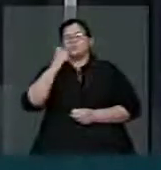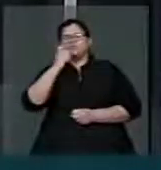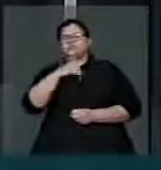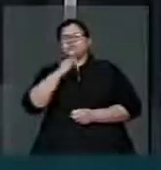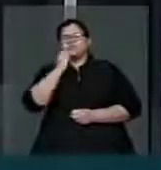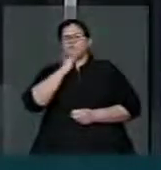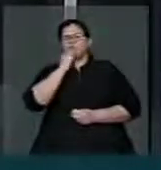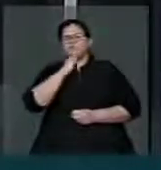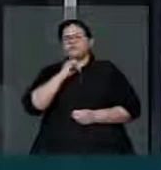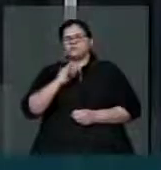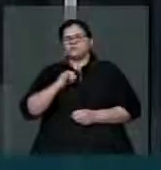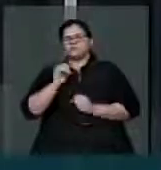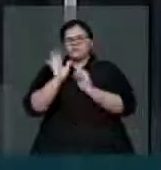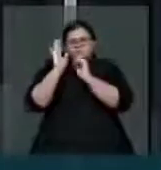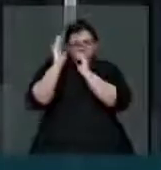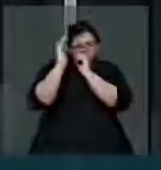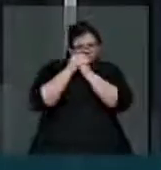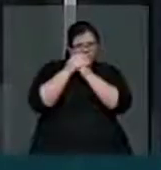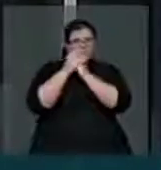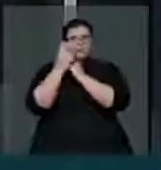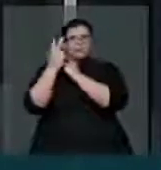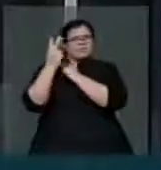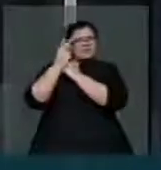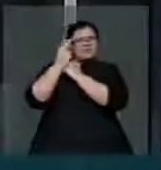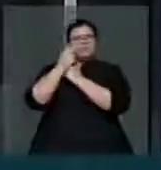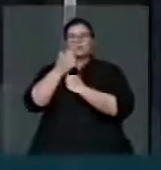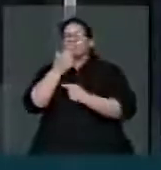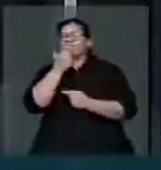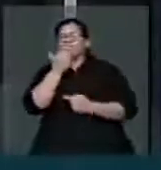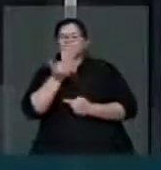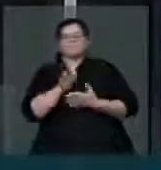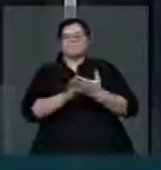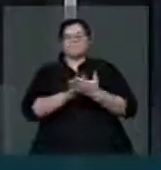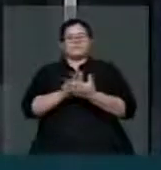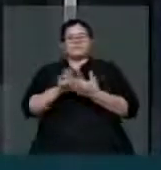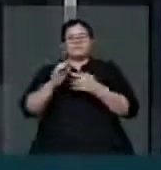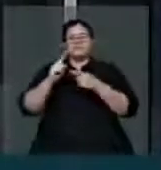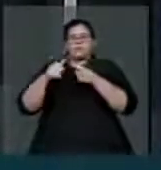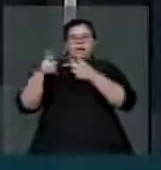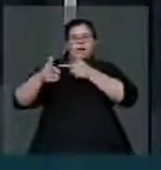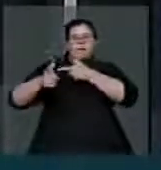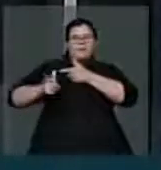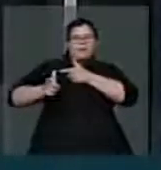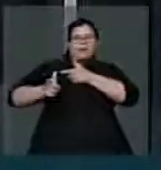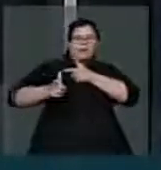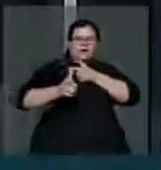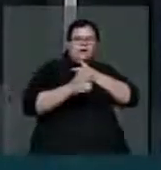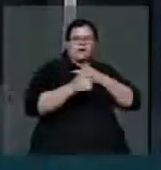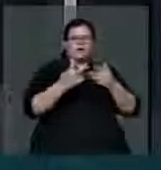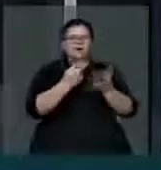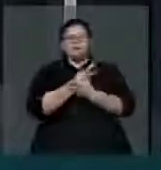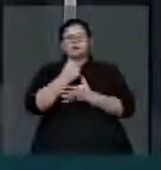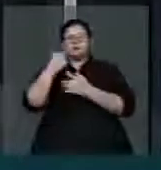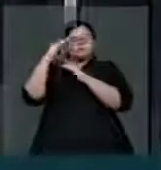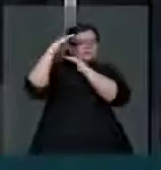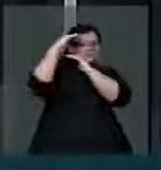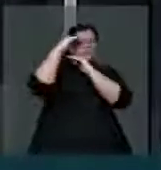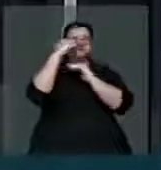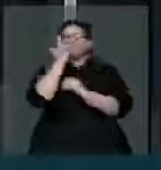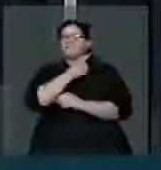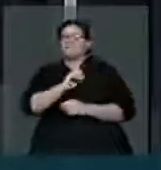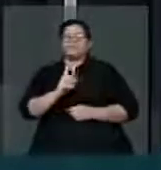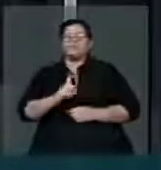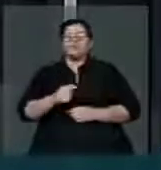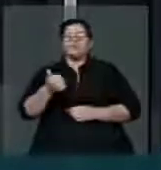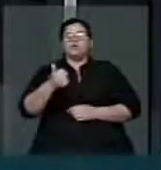se refugiar, de fugir daquela artilharia. Além do que houve 12 feridos, dentre